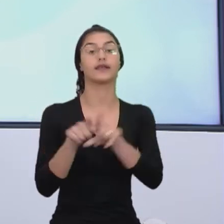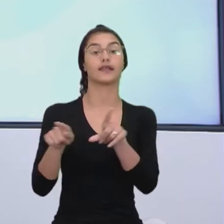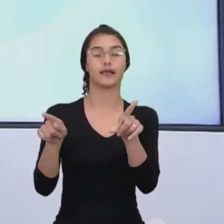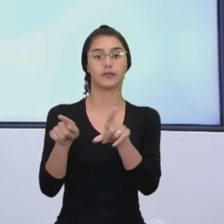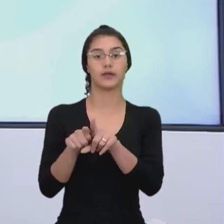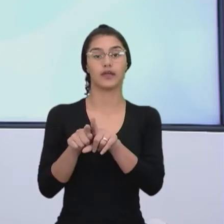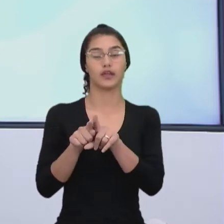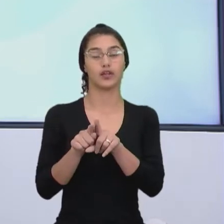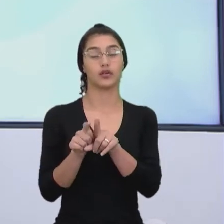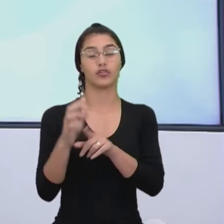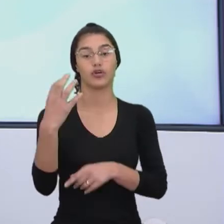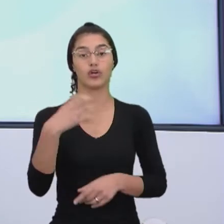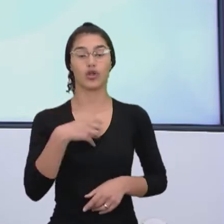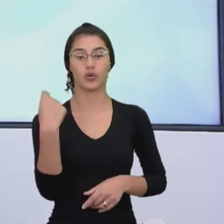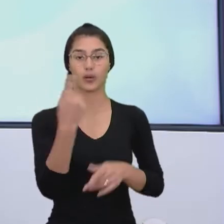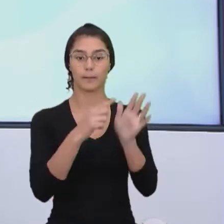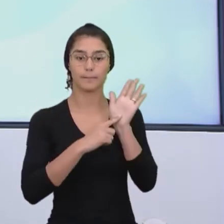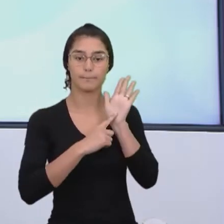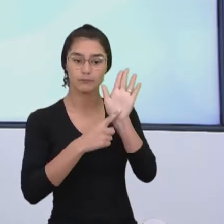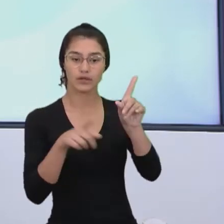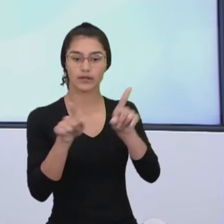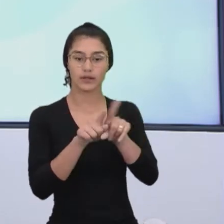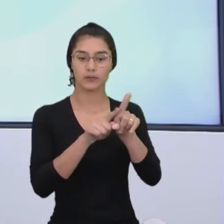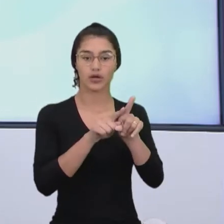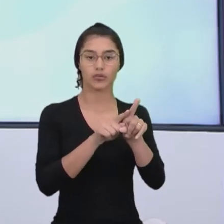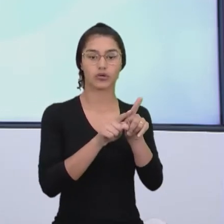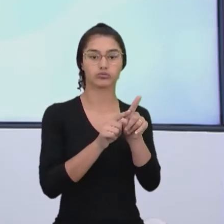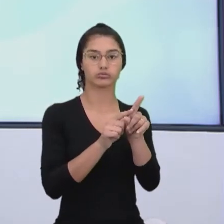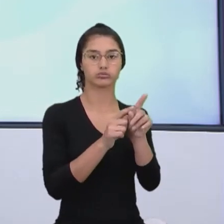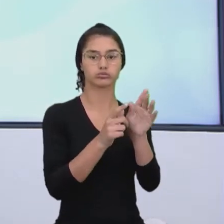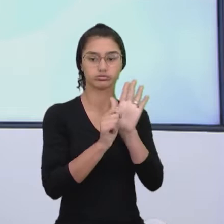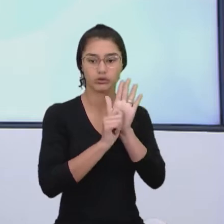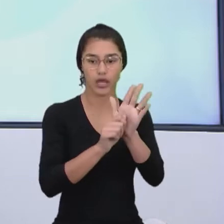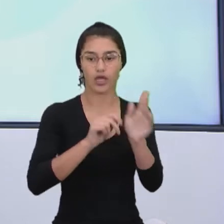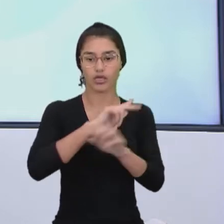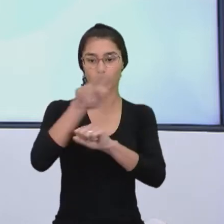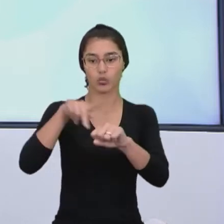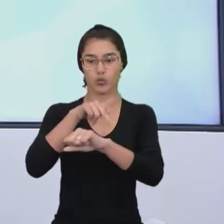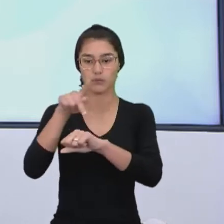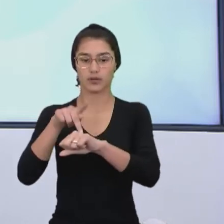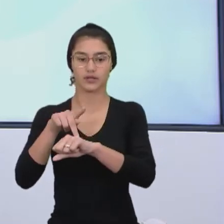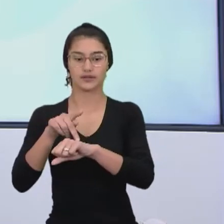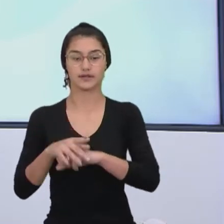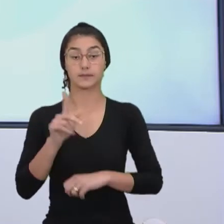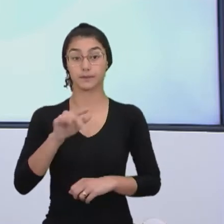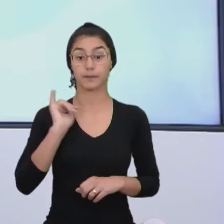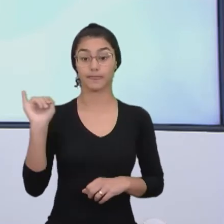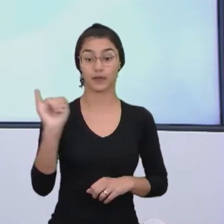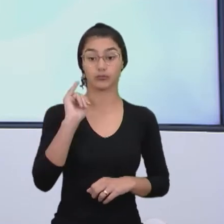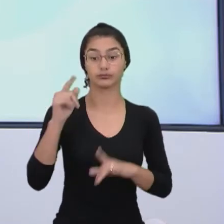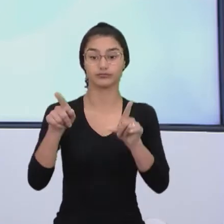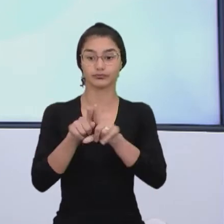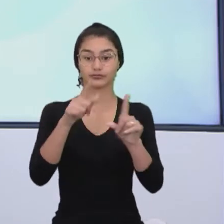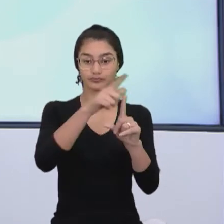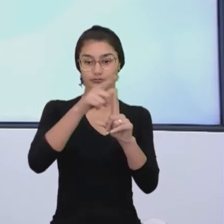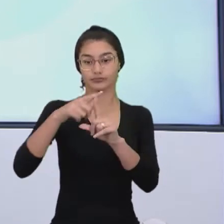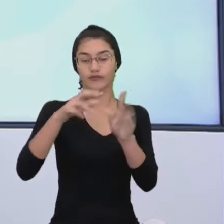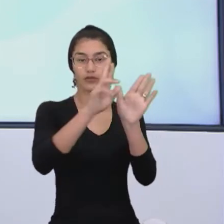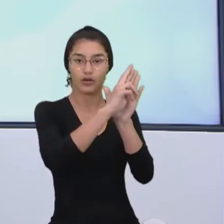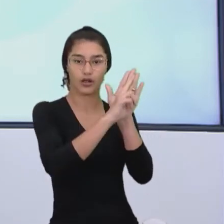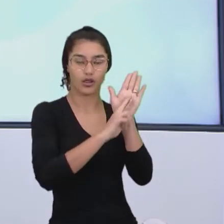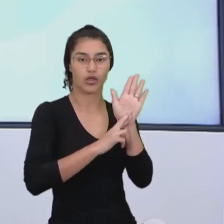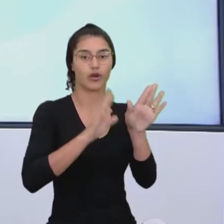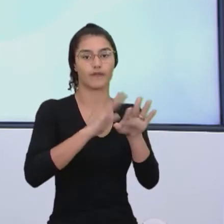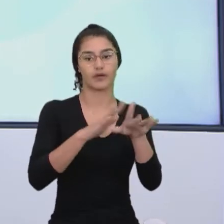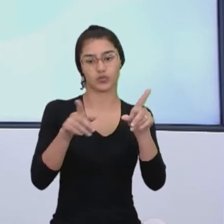de Gini, né, que mostra aí a má distribuição de renda, né, dos países. Então é importante esse tipo de relatório aí